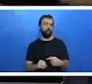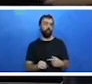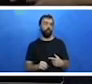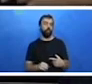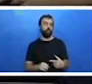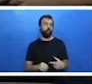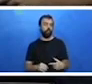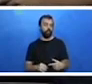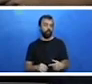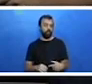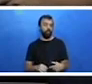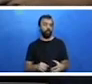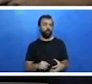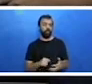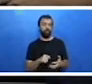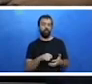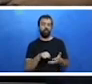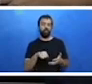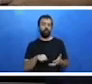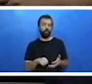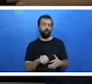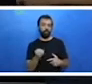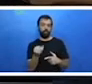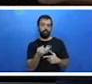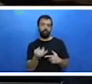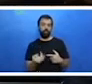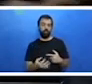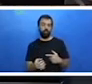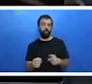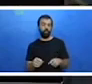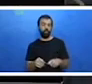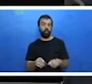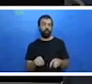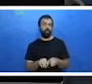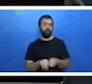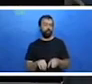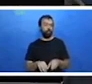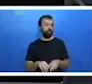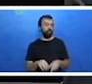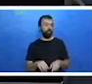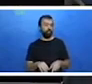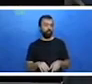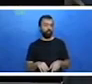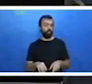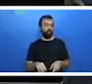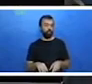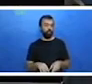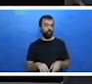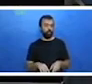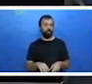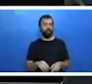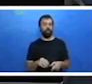fracionária e a escrita decimal e a por extenso. A fracionária,